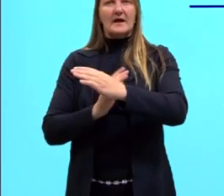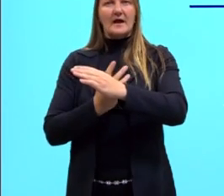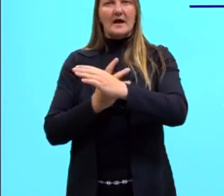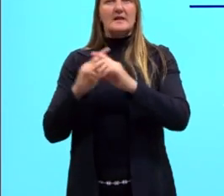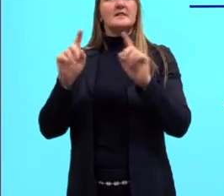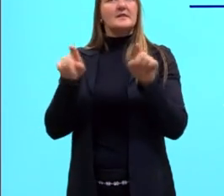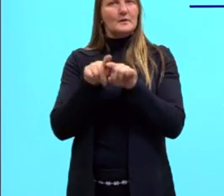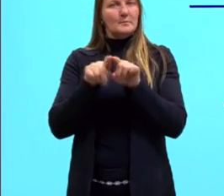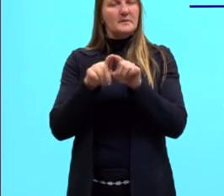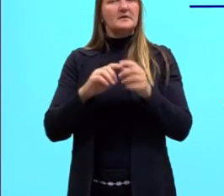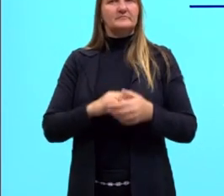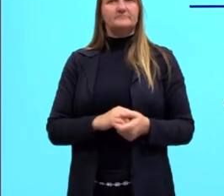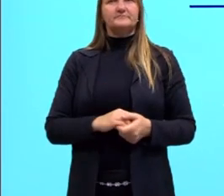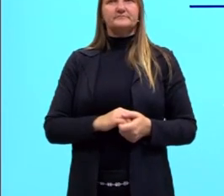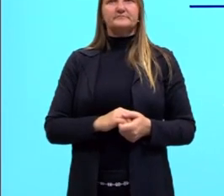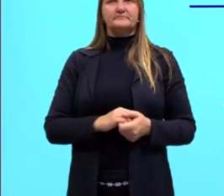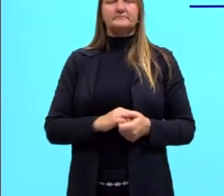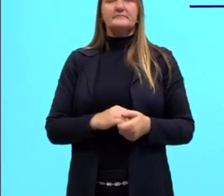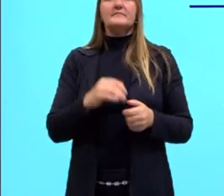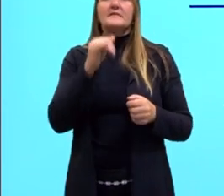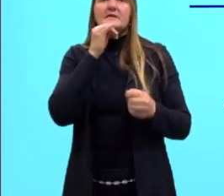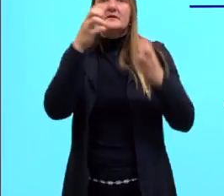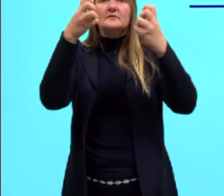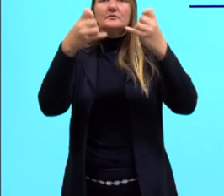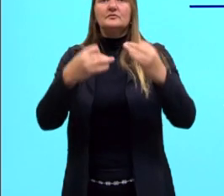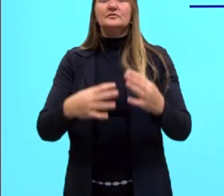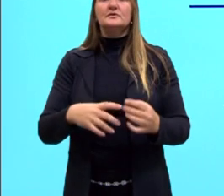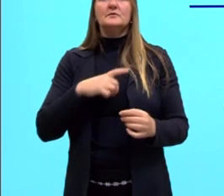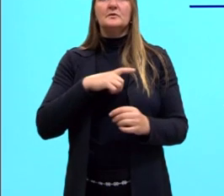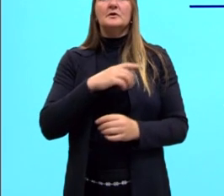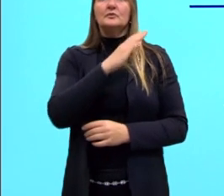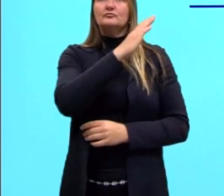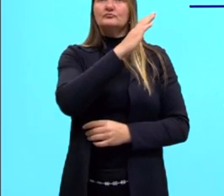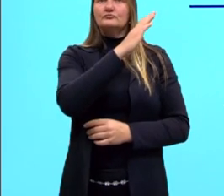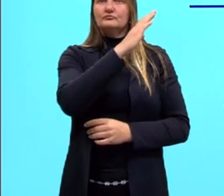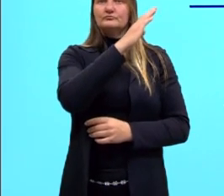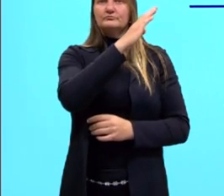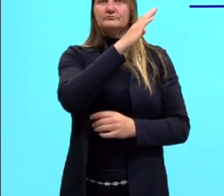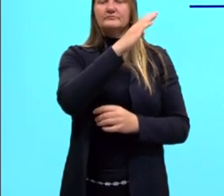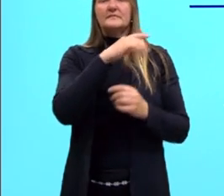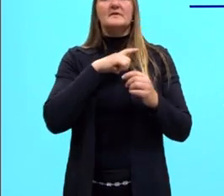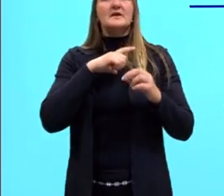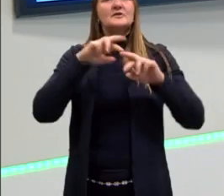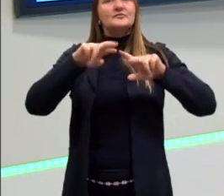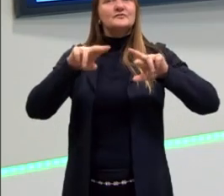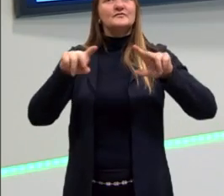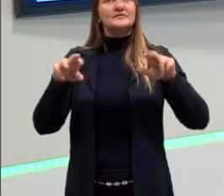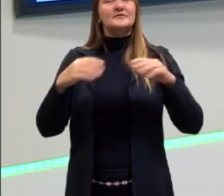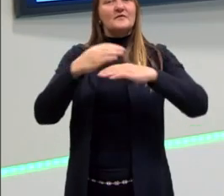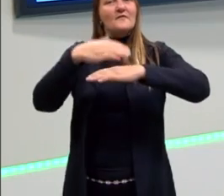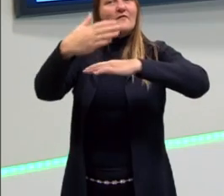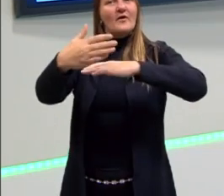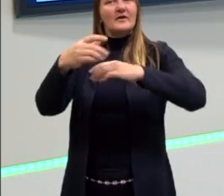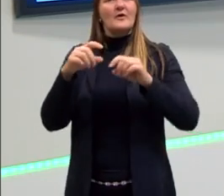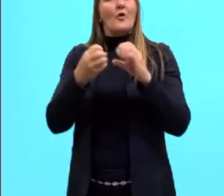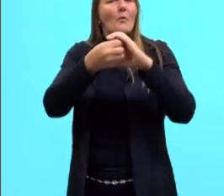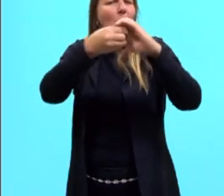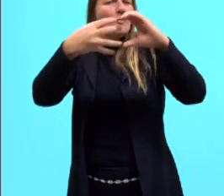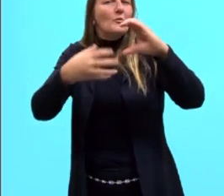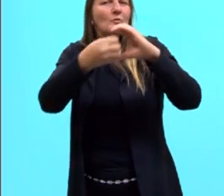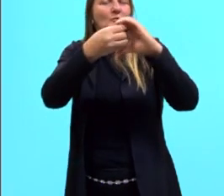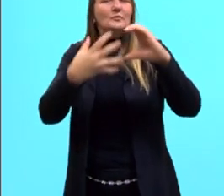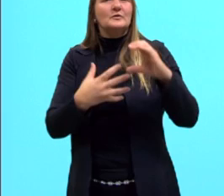também são congruentes estes são os alternos externos agora como é que eu classifico